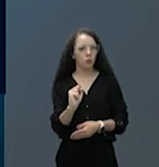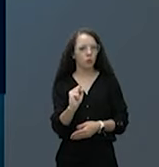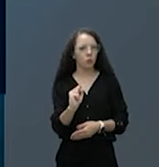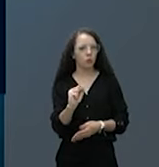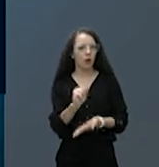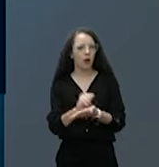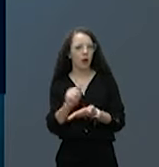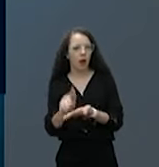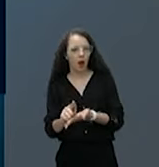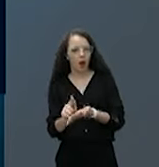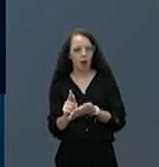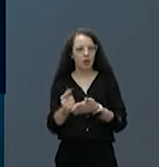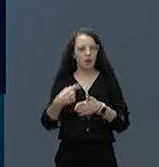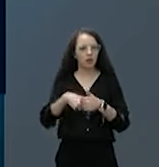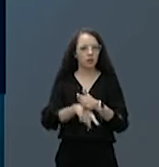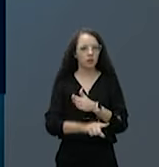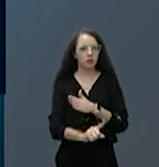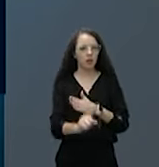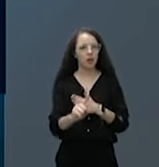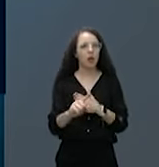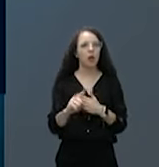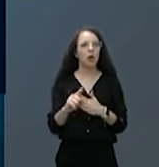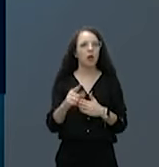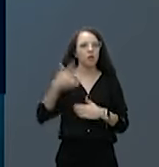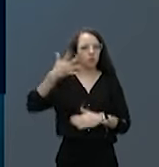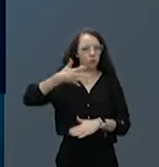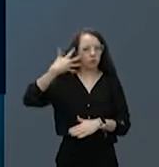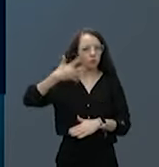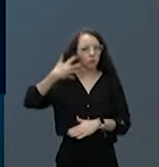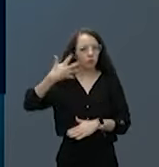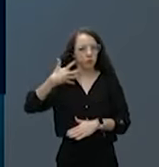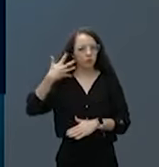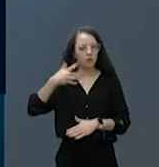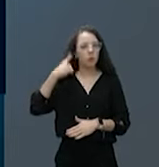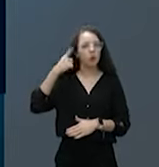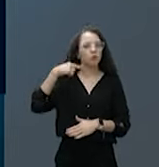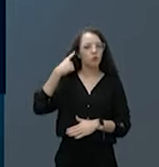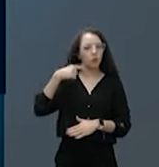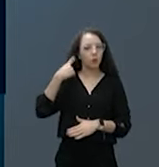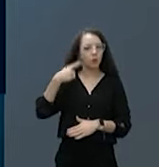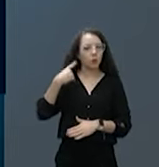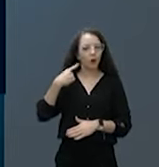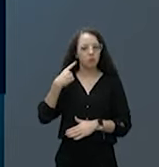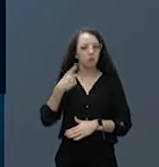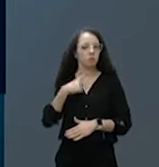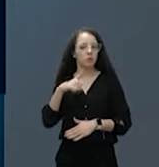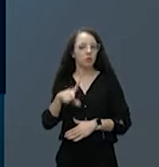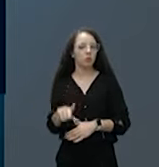há sustentação oral, em que não há destaque,